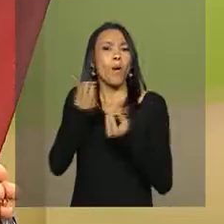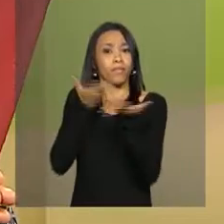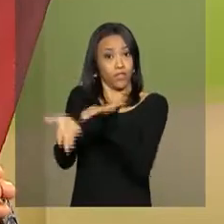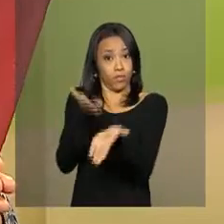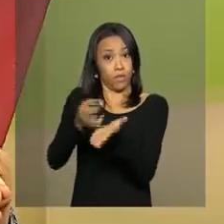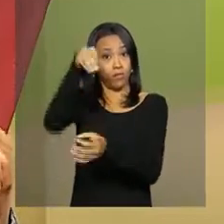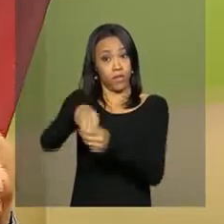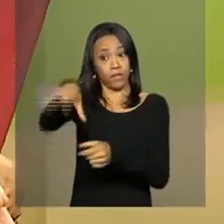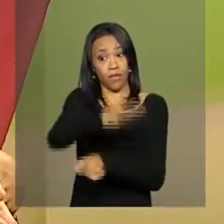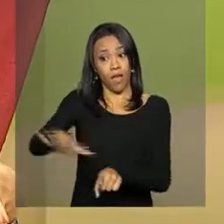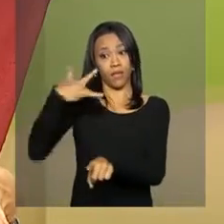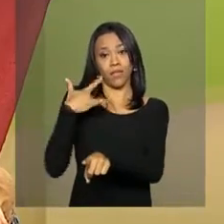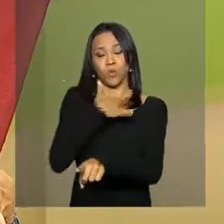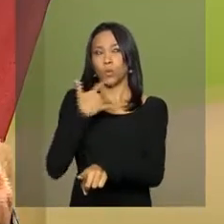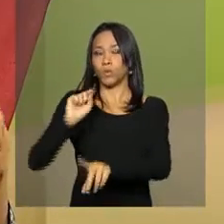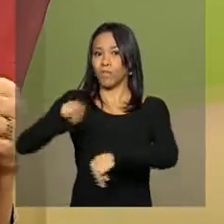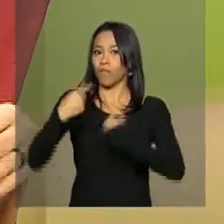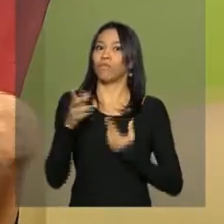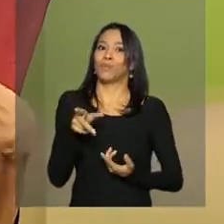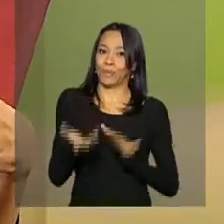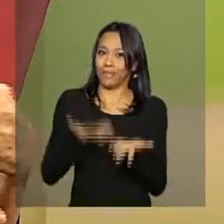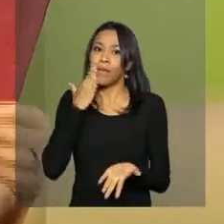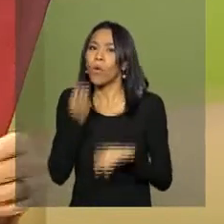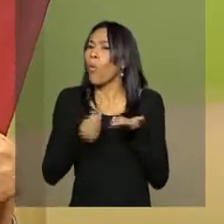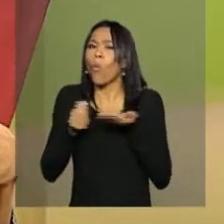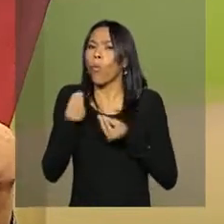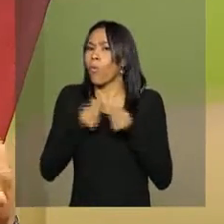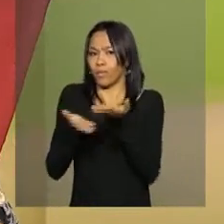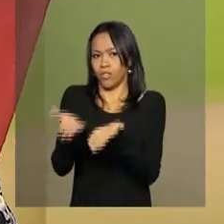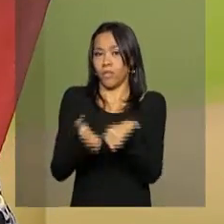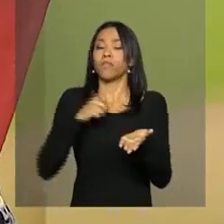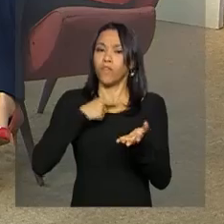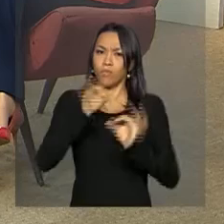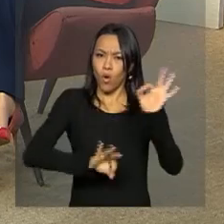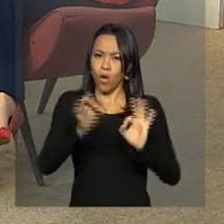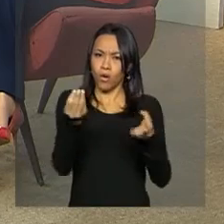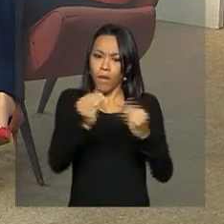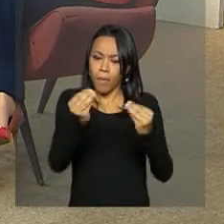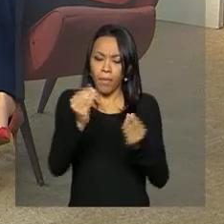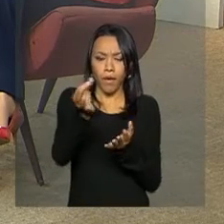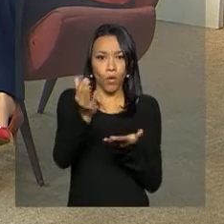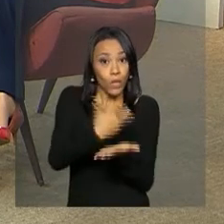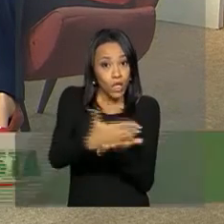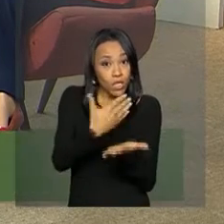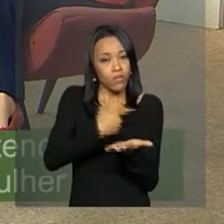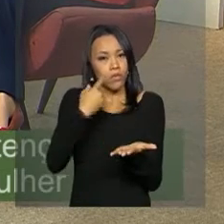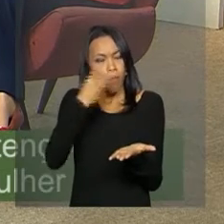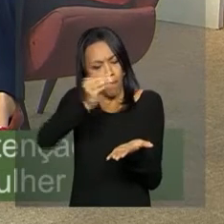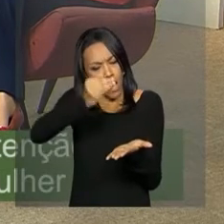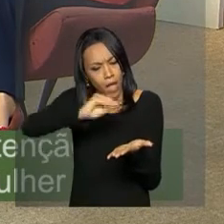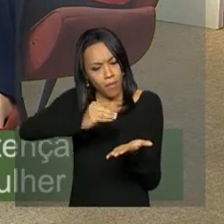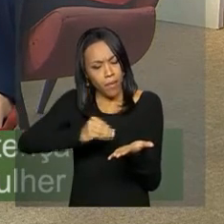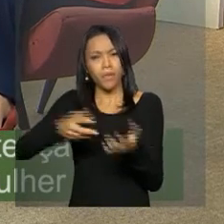serviços de saúde isso é um desafio nós estamos avançando fizemos um guia de orientação para os profissionais de saúde estamos fazendo vários